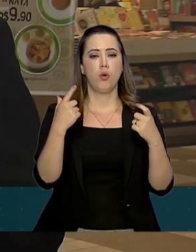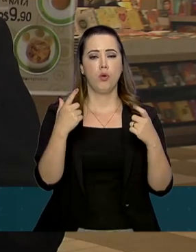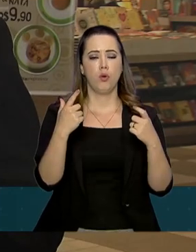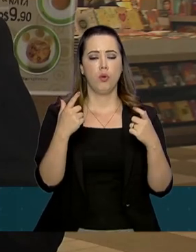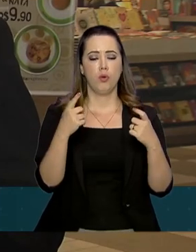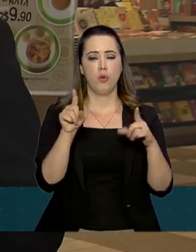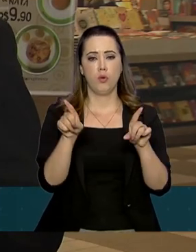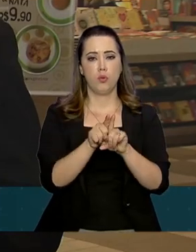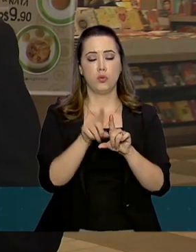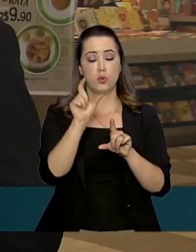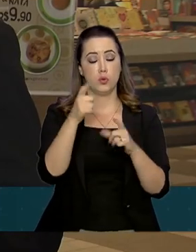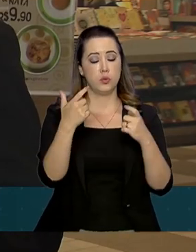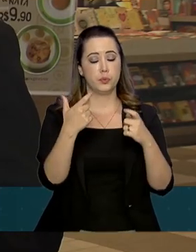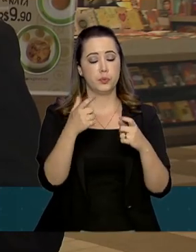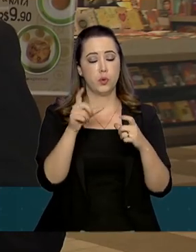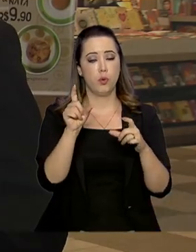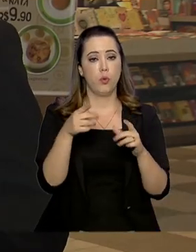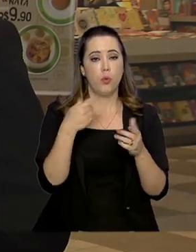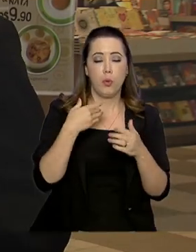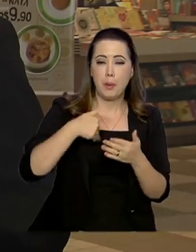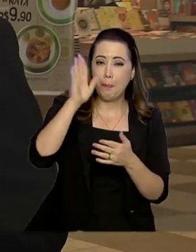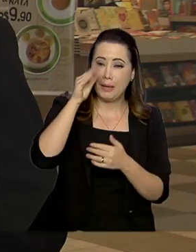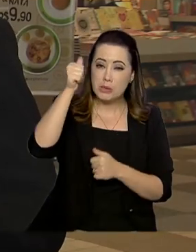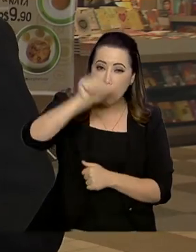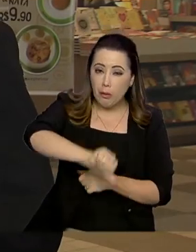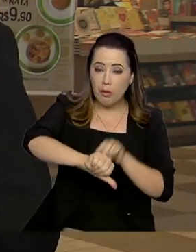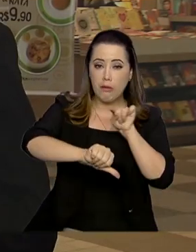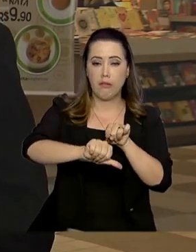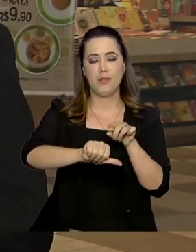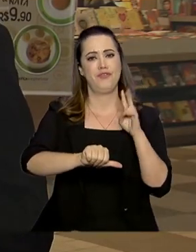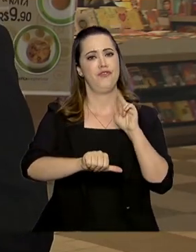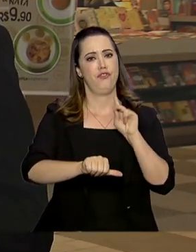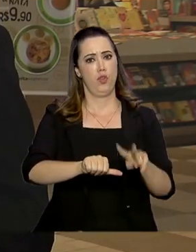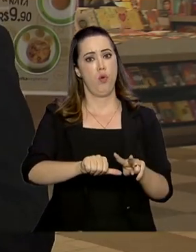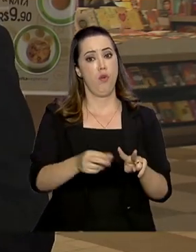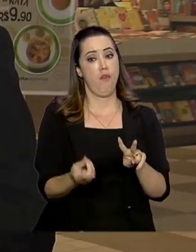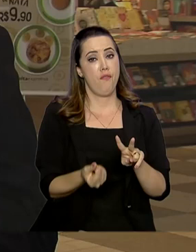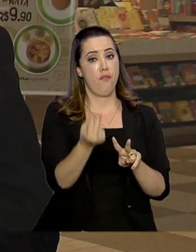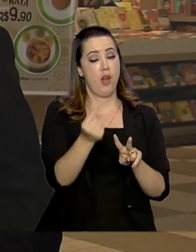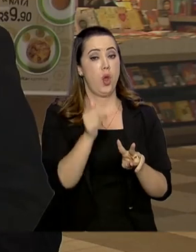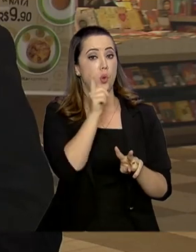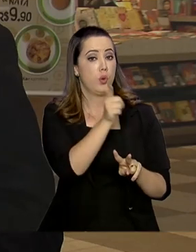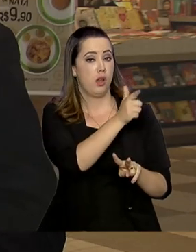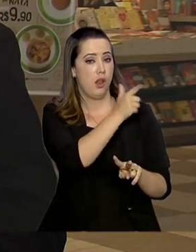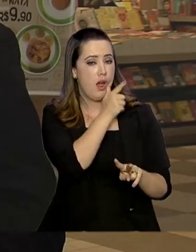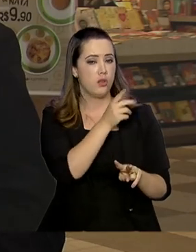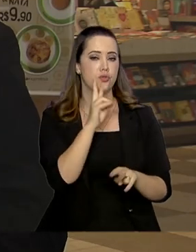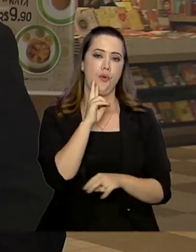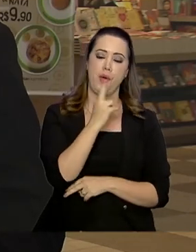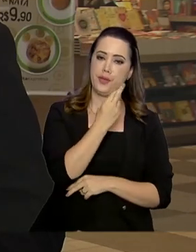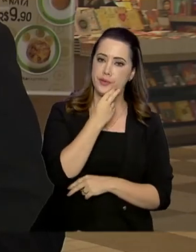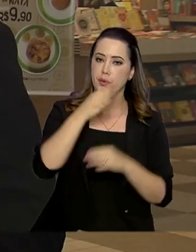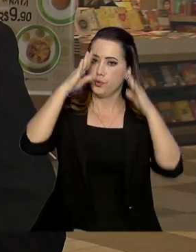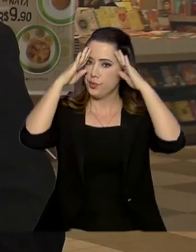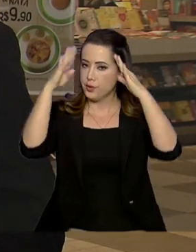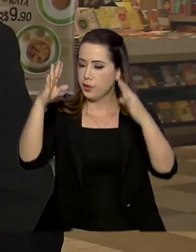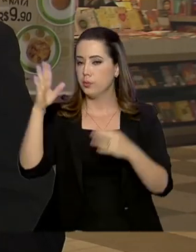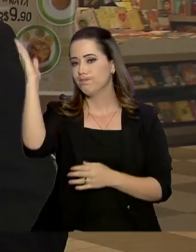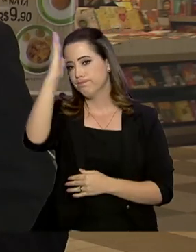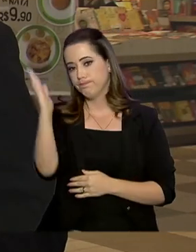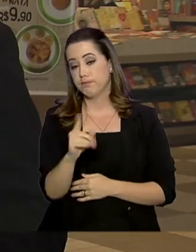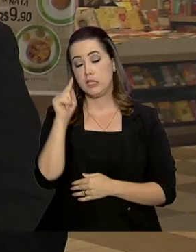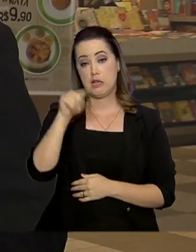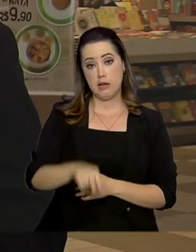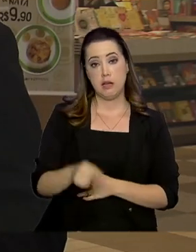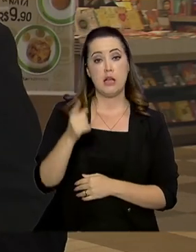custo-benefício dos produtos comercializados das lanchonetes e restaurantes dos aeroportos brasileiros. Aqui em Congonhas, um dos